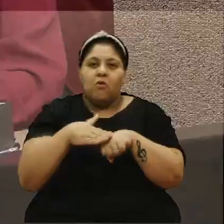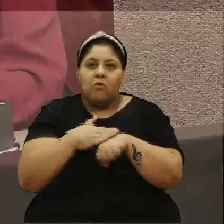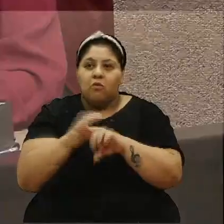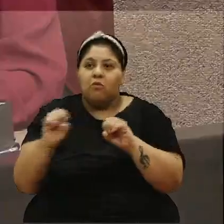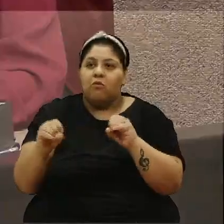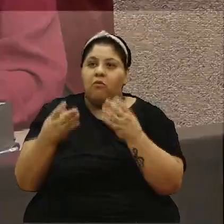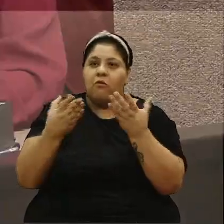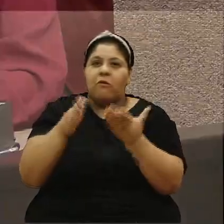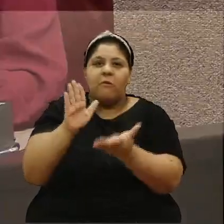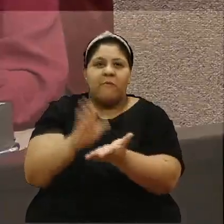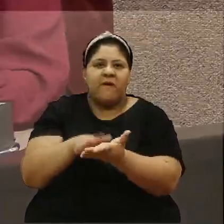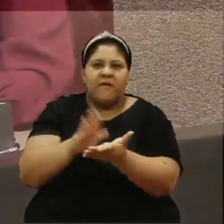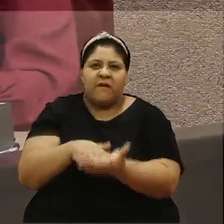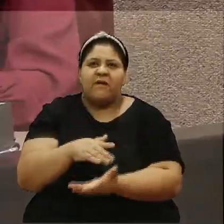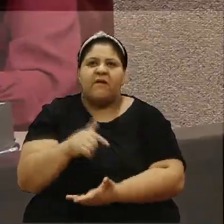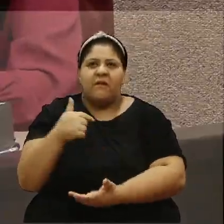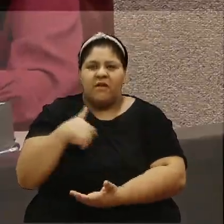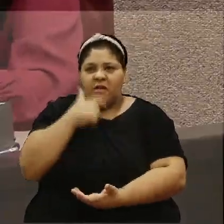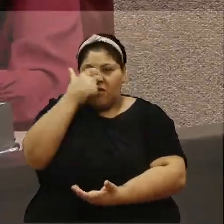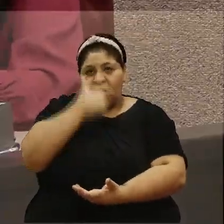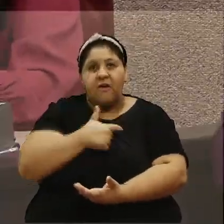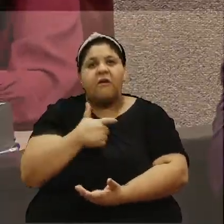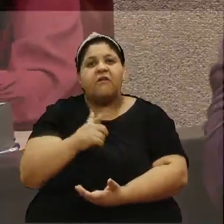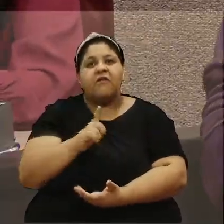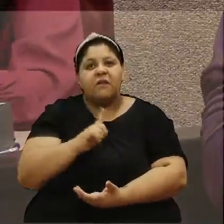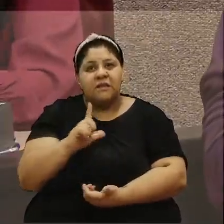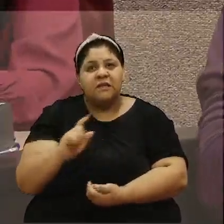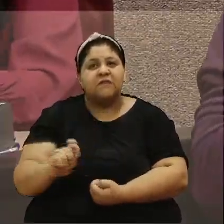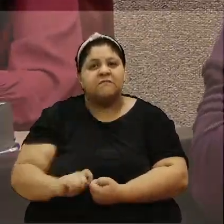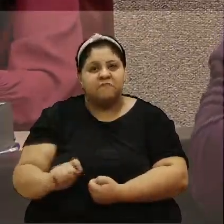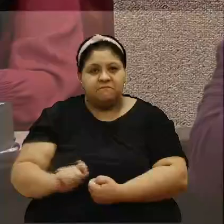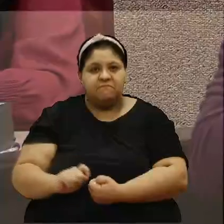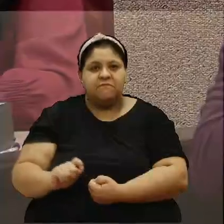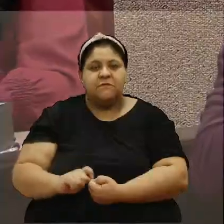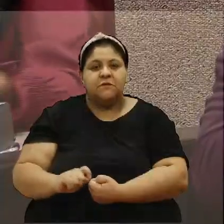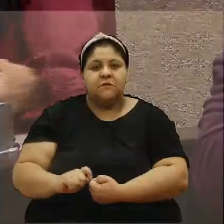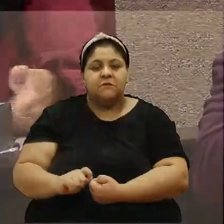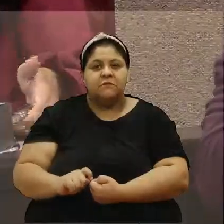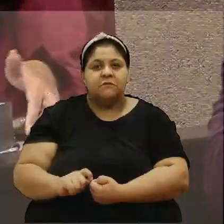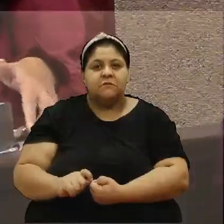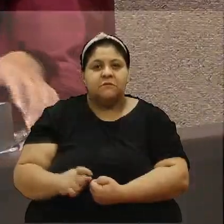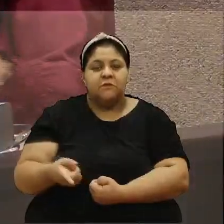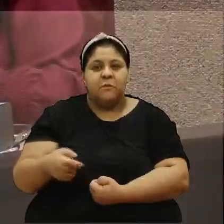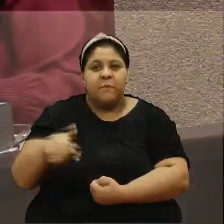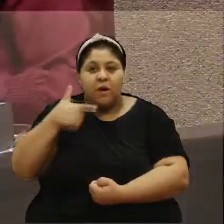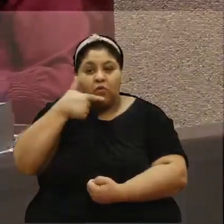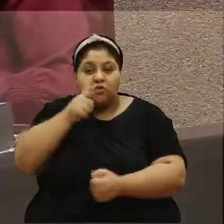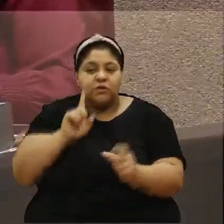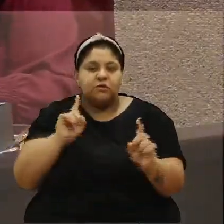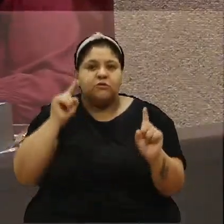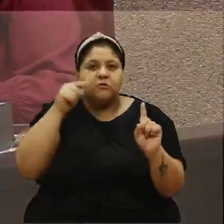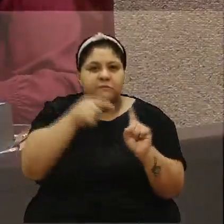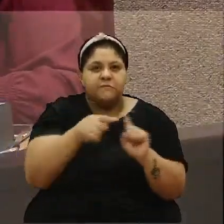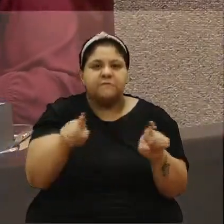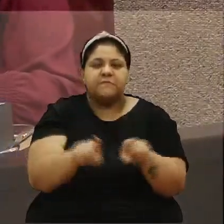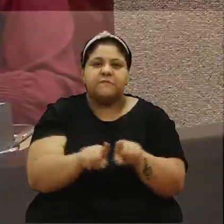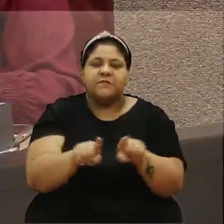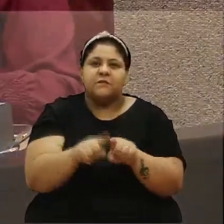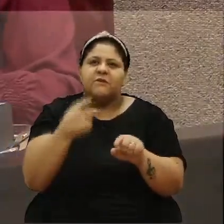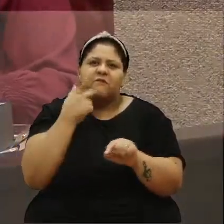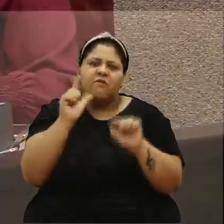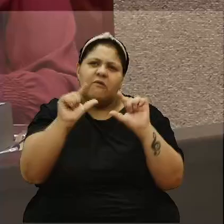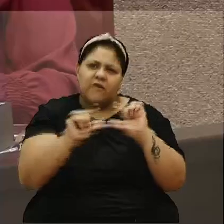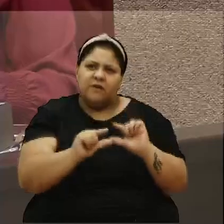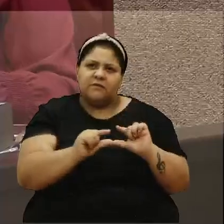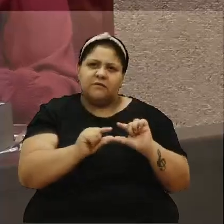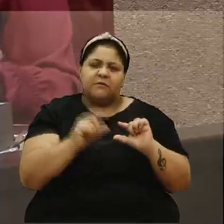a cobrança. Eu acho que é assim que a gente tem que fazer para buscar os nossos objetivos, e também falar um pouquinho disso